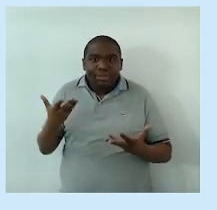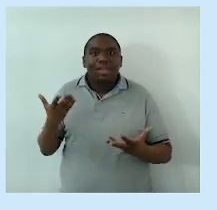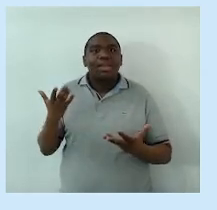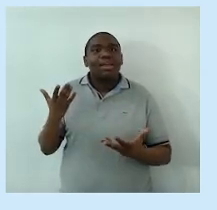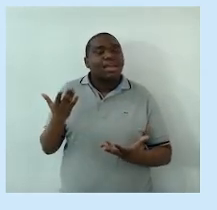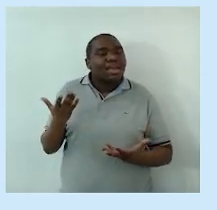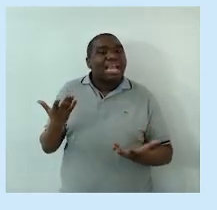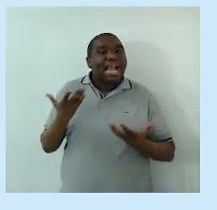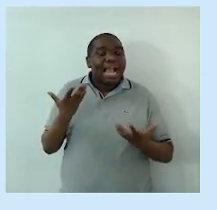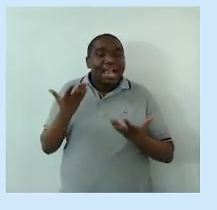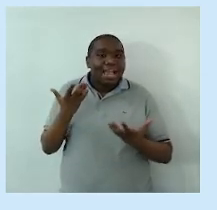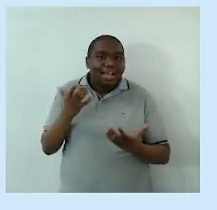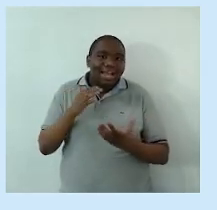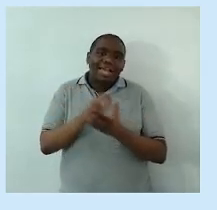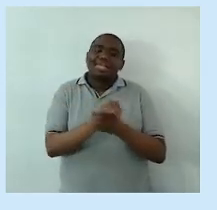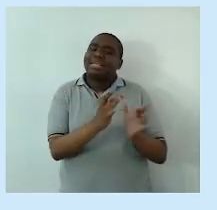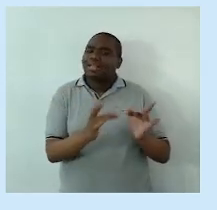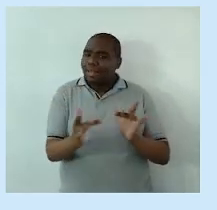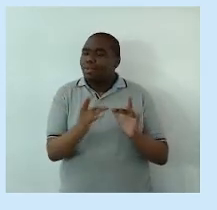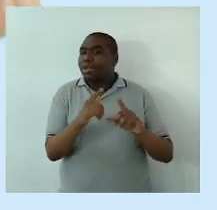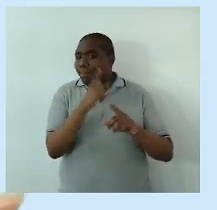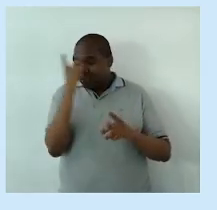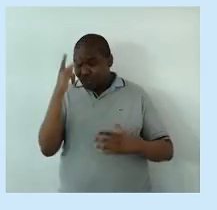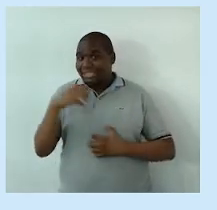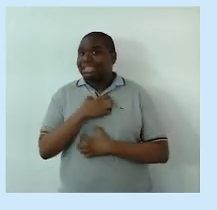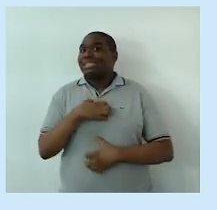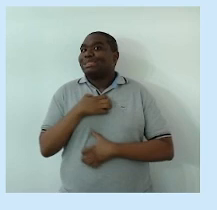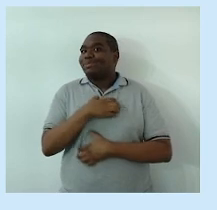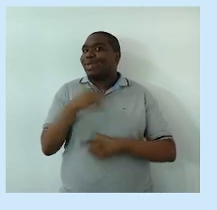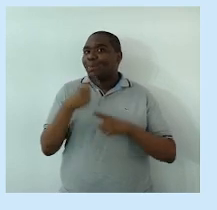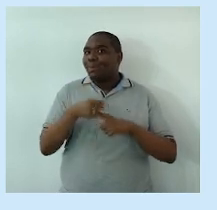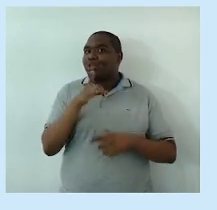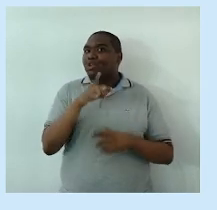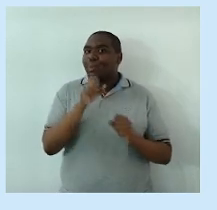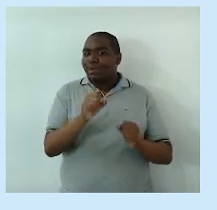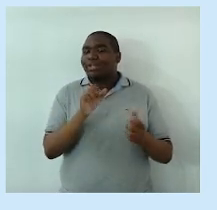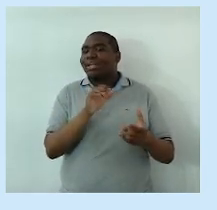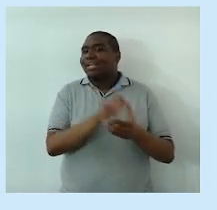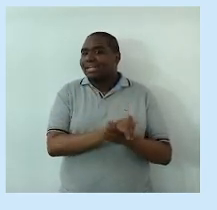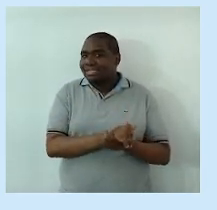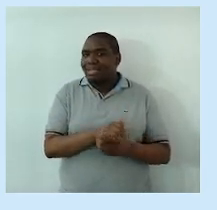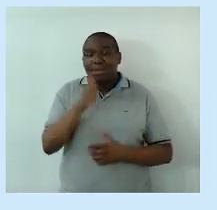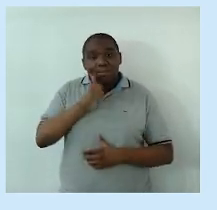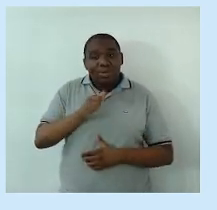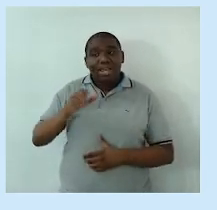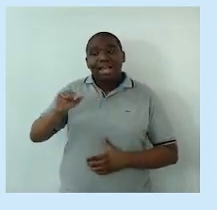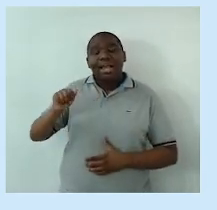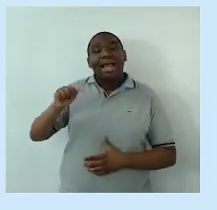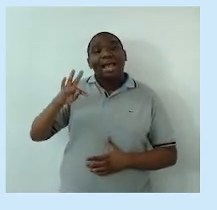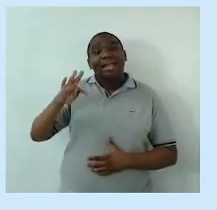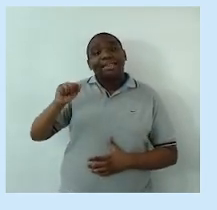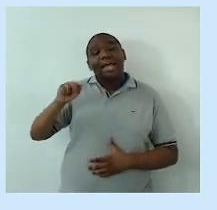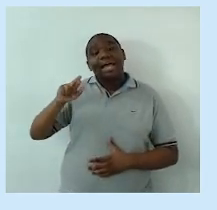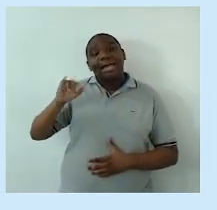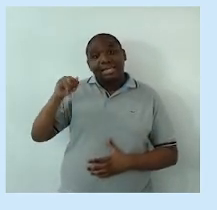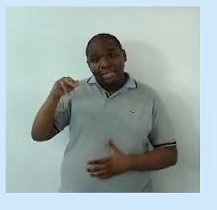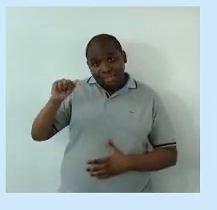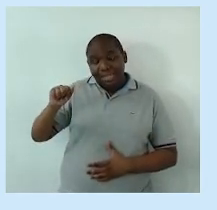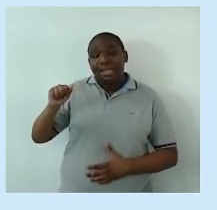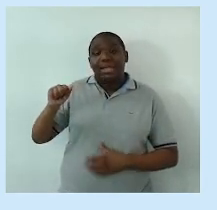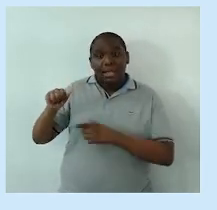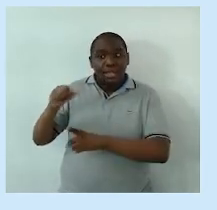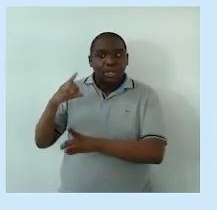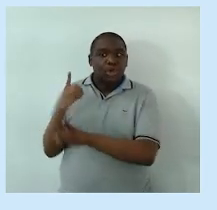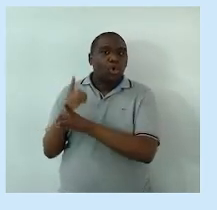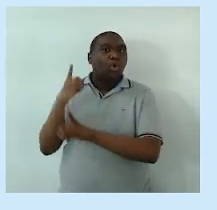E os pretendentes dela ficam desesperados porque só vão poder, né, casar quando Catarina, que é a Megera, né,